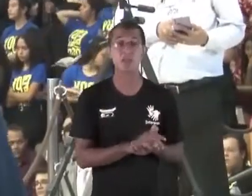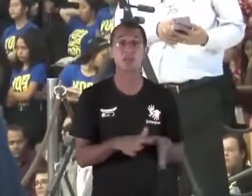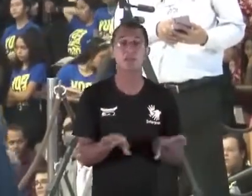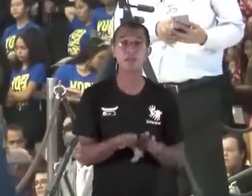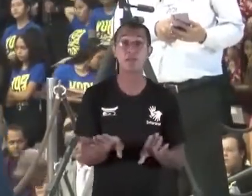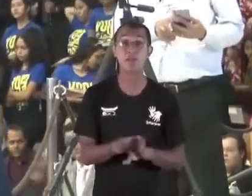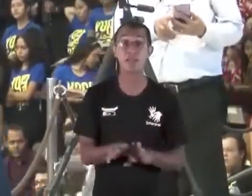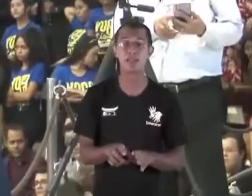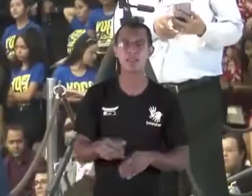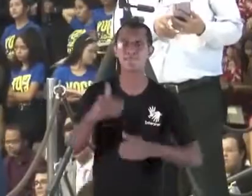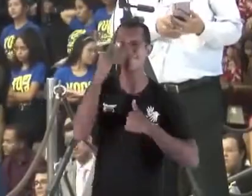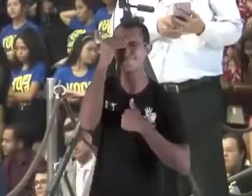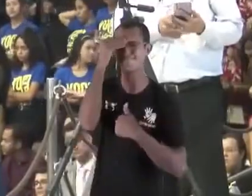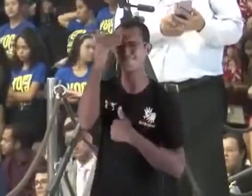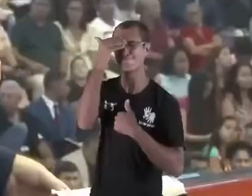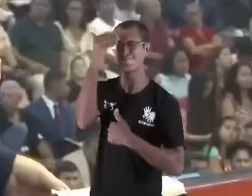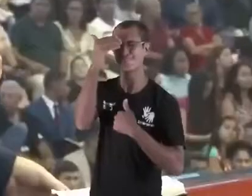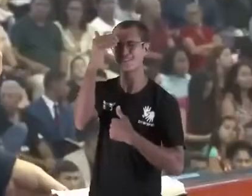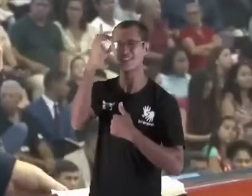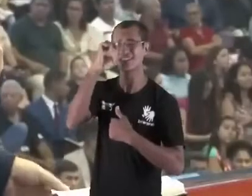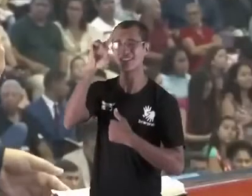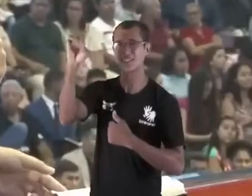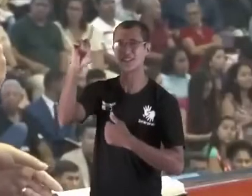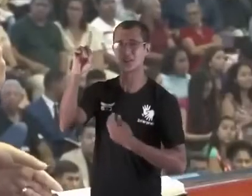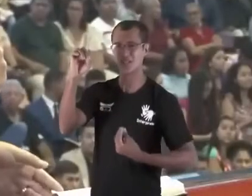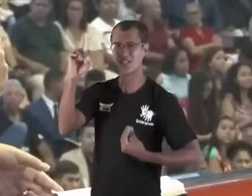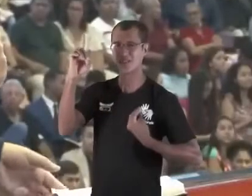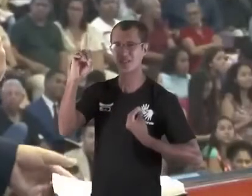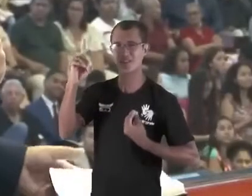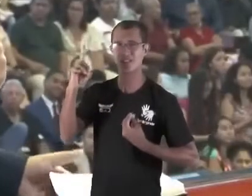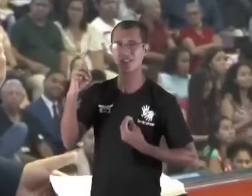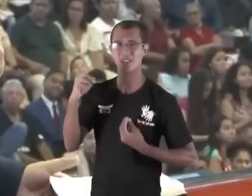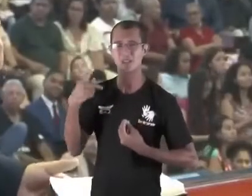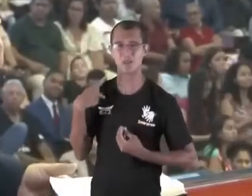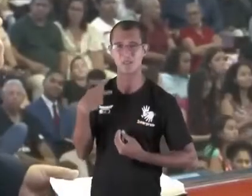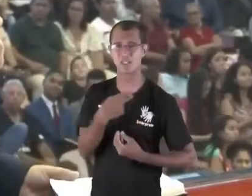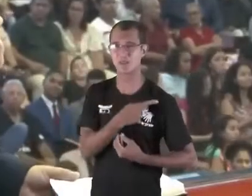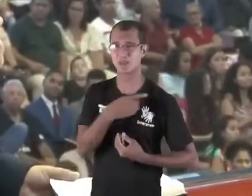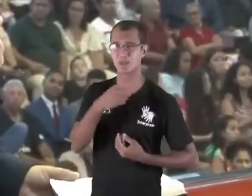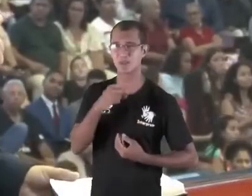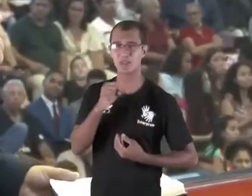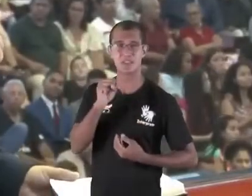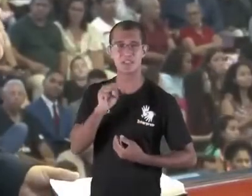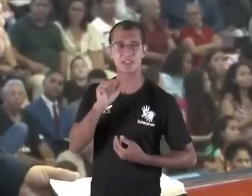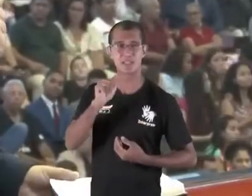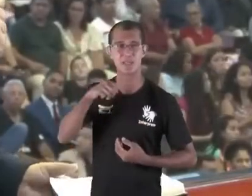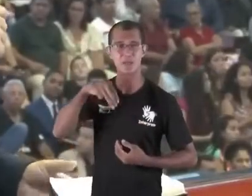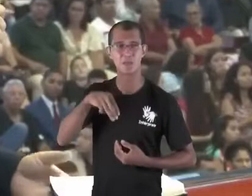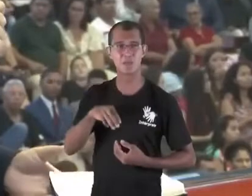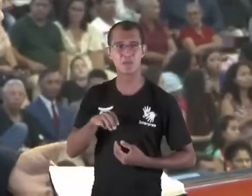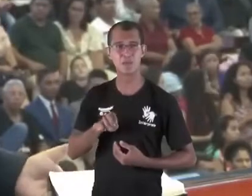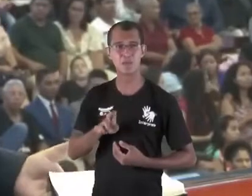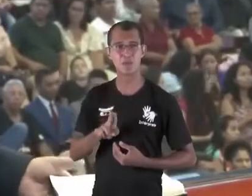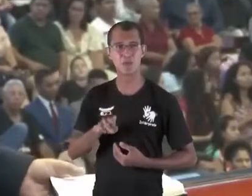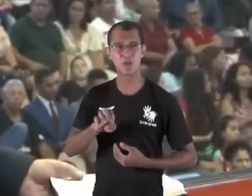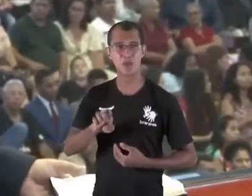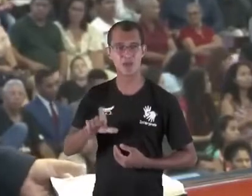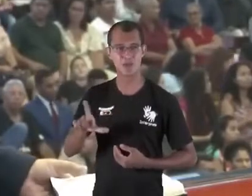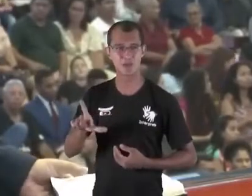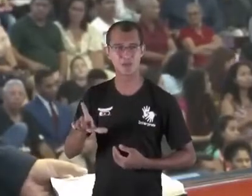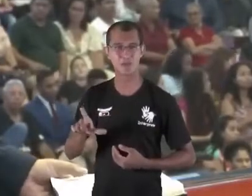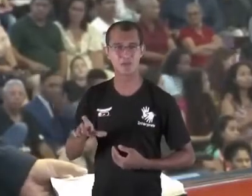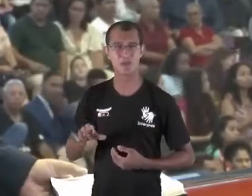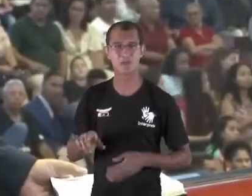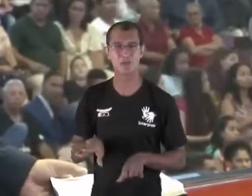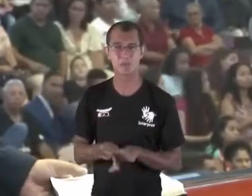celebrar gratidão a Deus pela vida do pastor Samuel Gonçalves, um digno